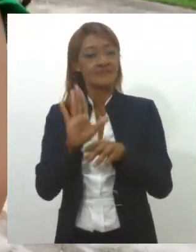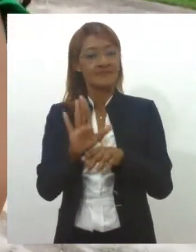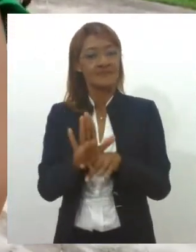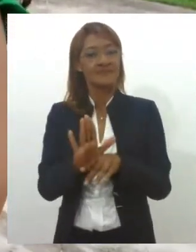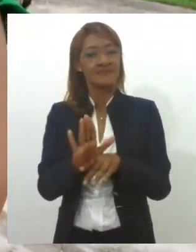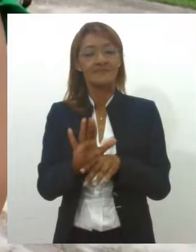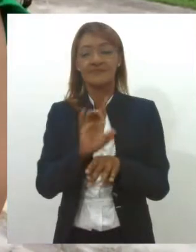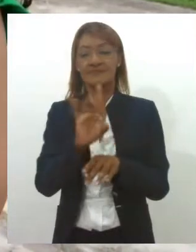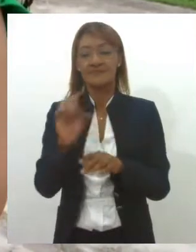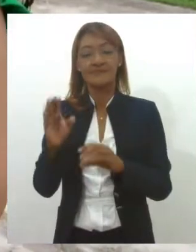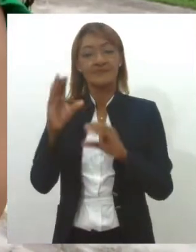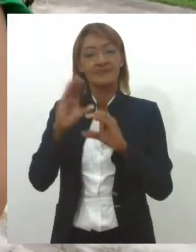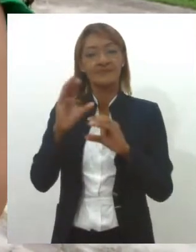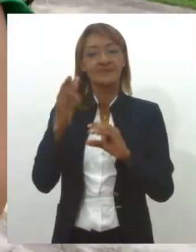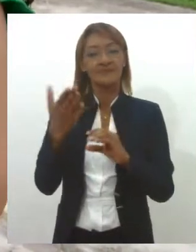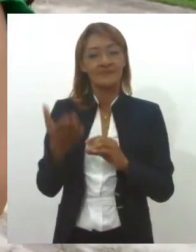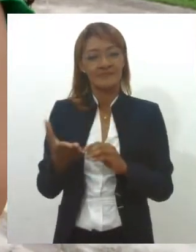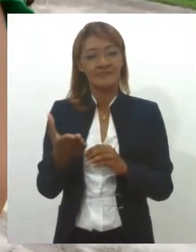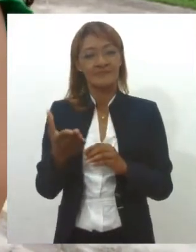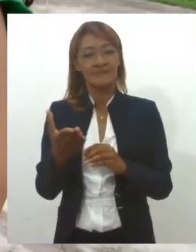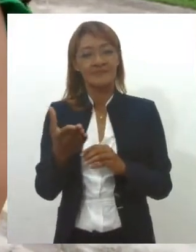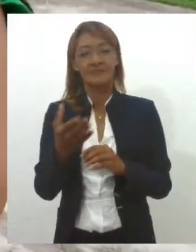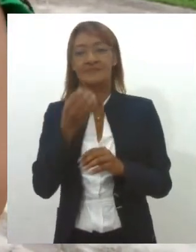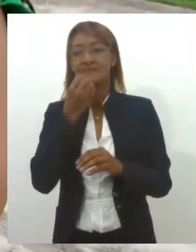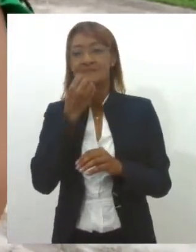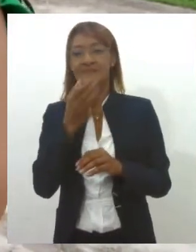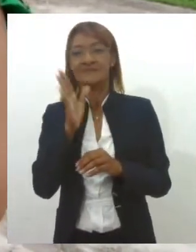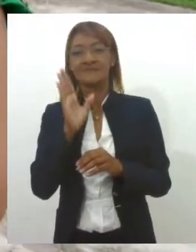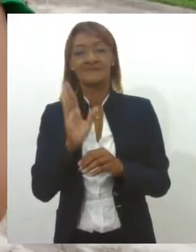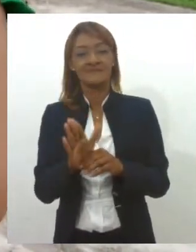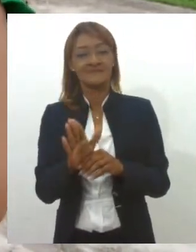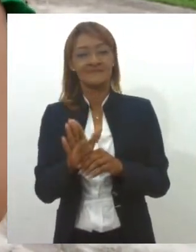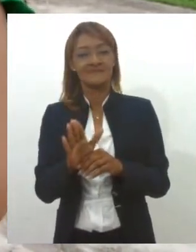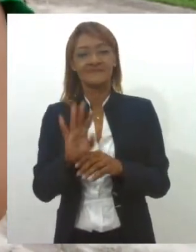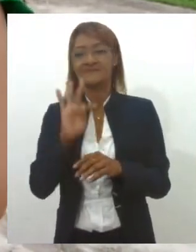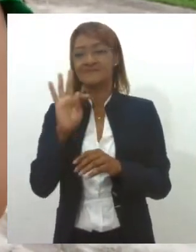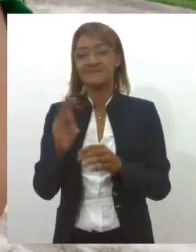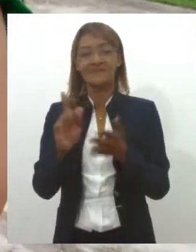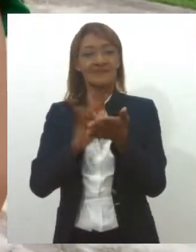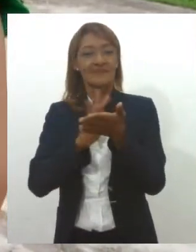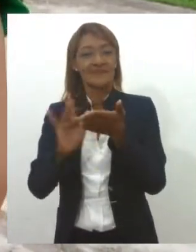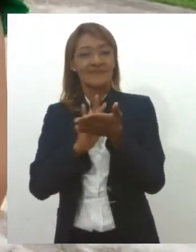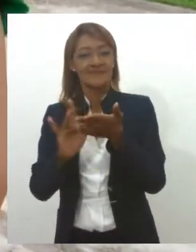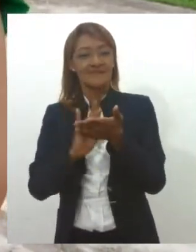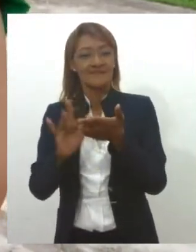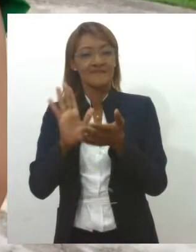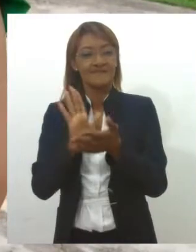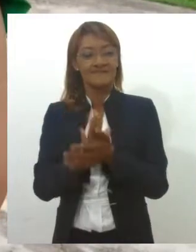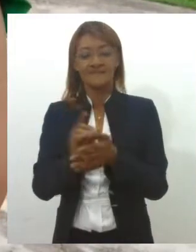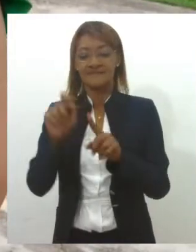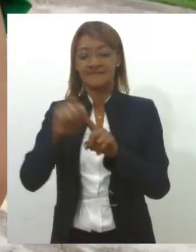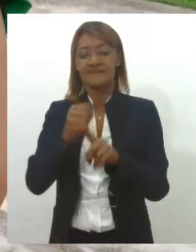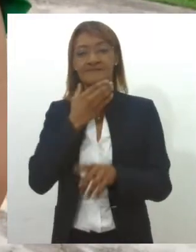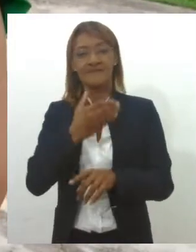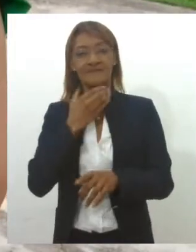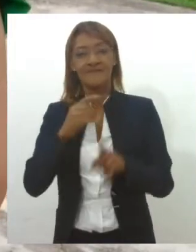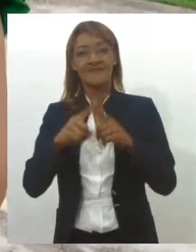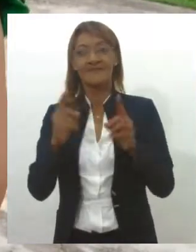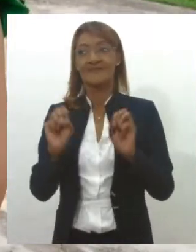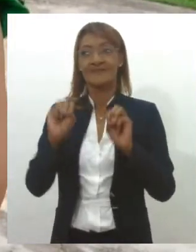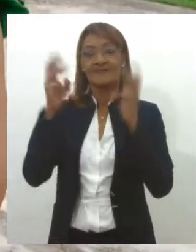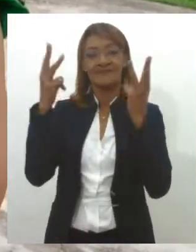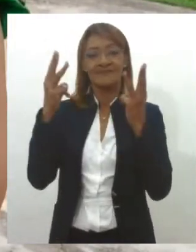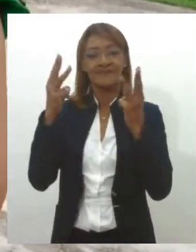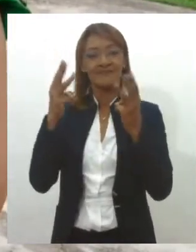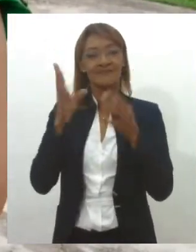eram cada capítulo músicas estas que foram lançadas em todas as plataformas digitais no mês de dezembro mas Haverá um show é